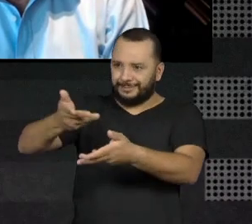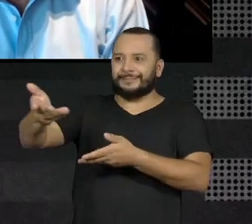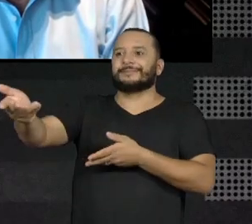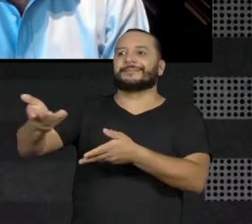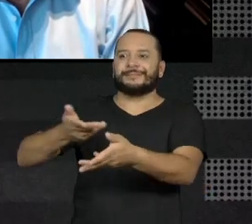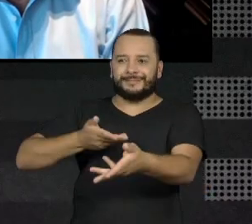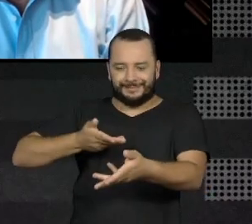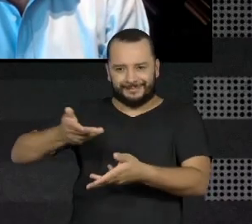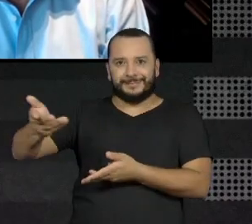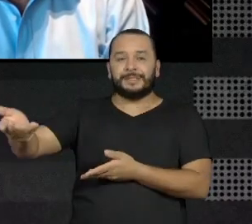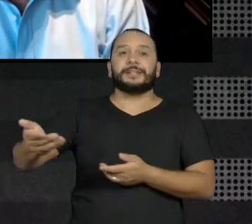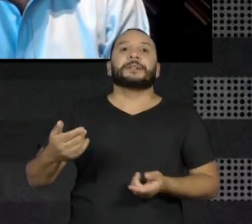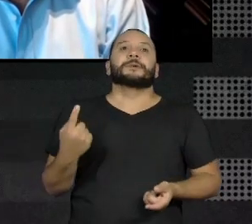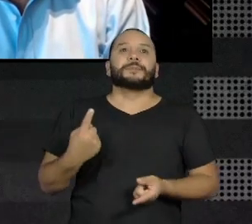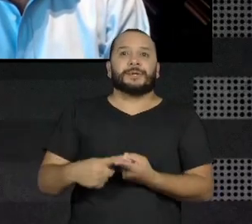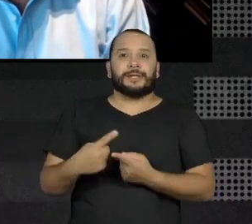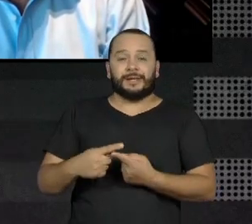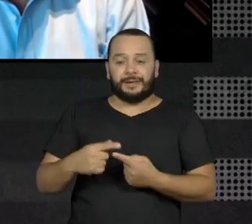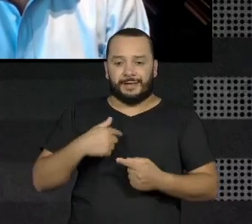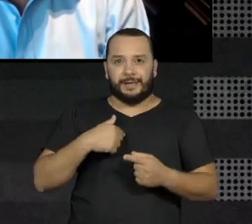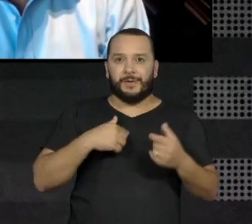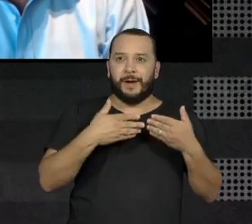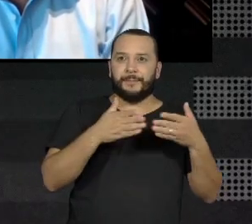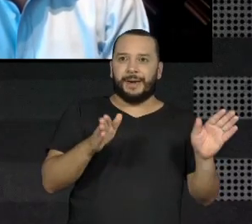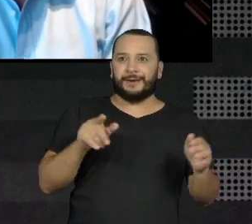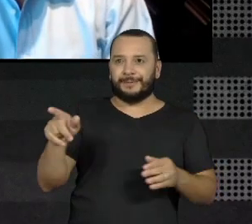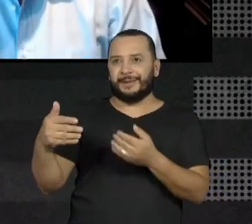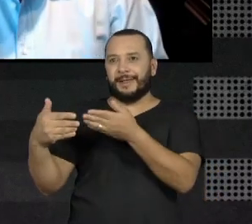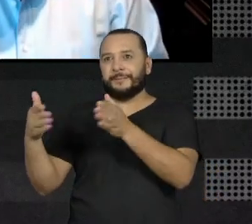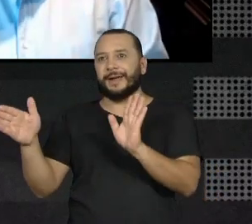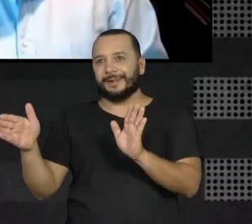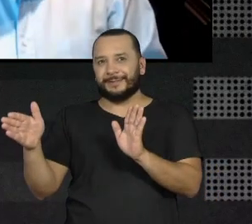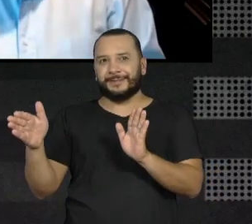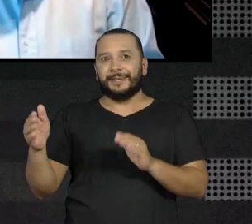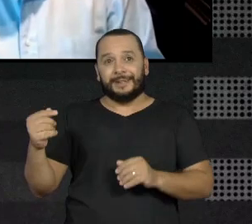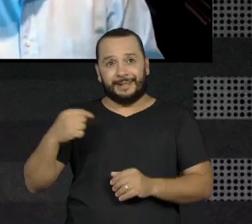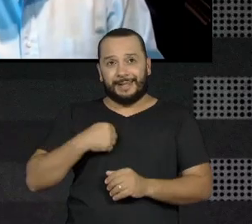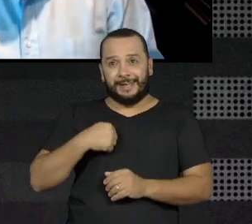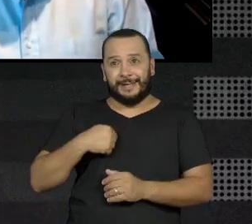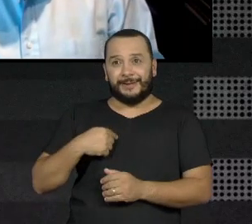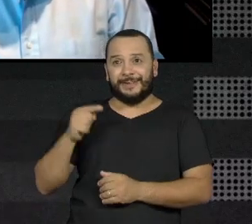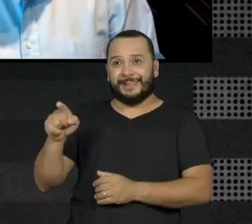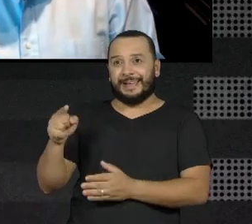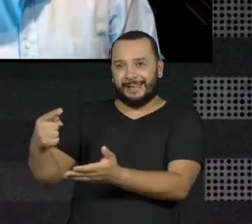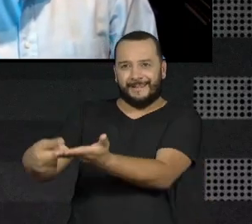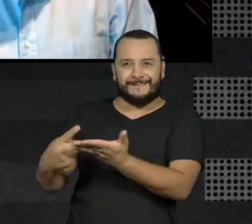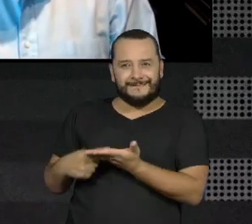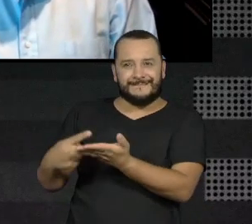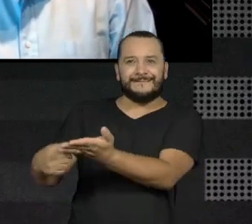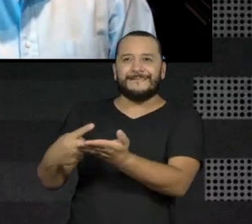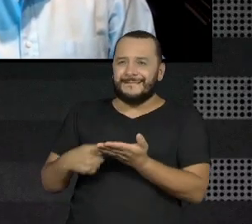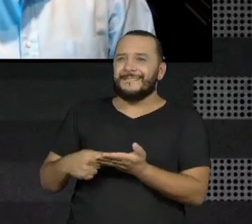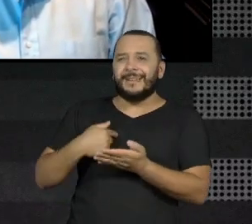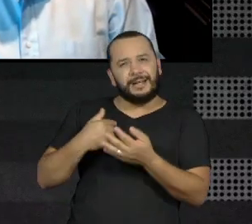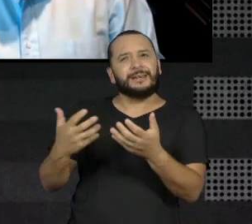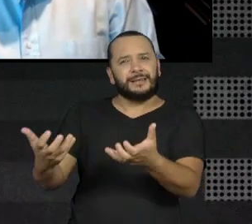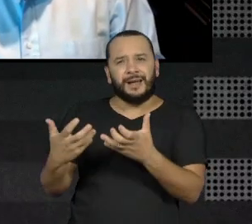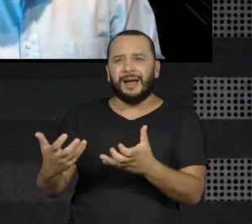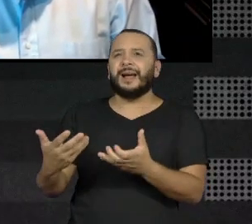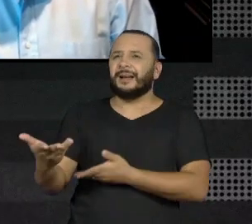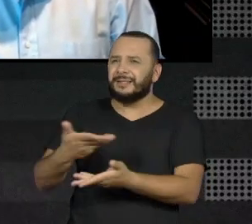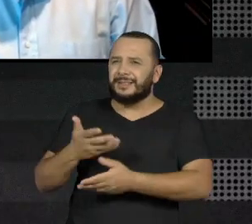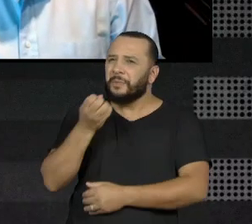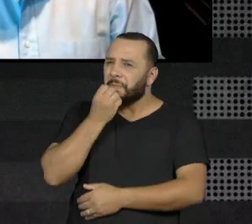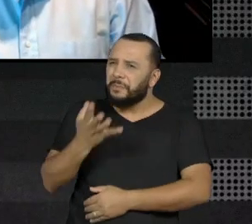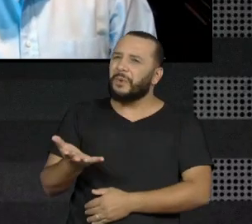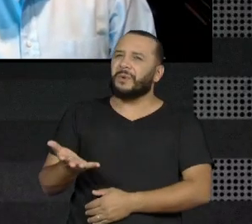à disponibilidade dos dois de chegarmos a esse ponto, né? Estávamos os dois muito afim de termos